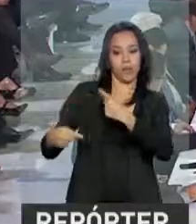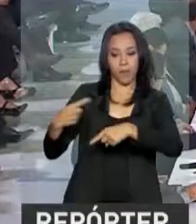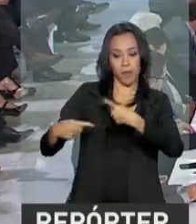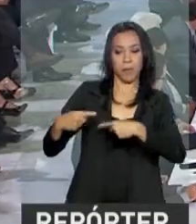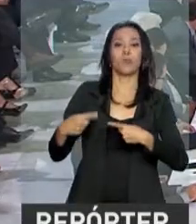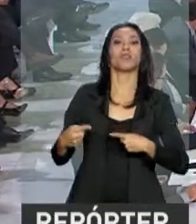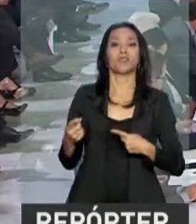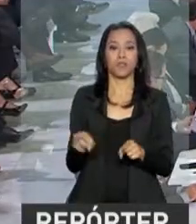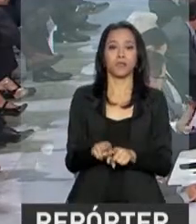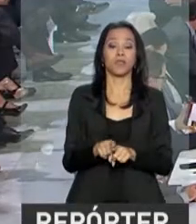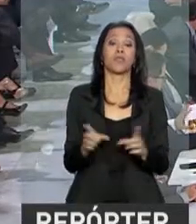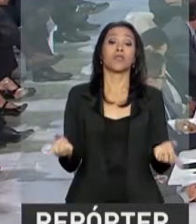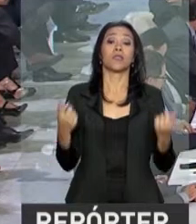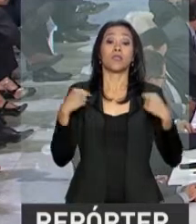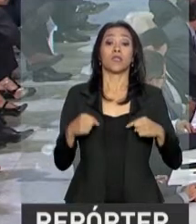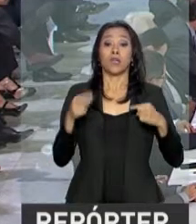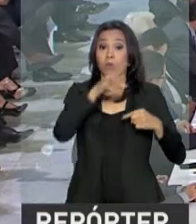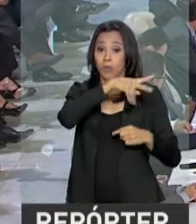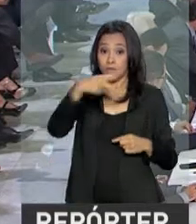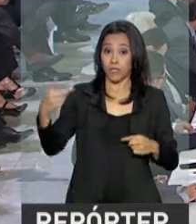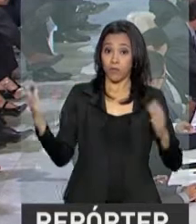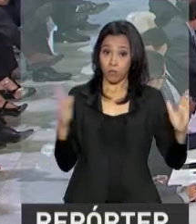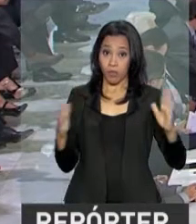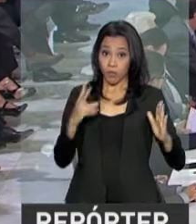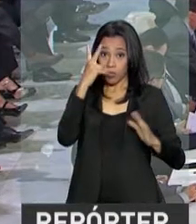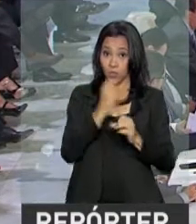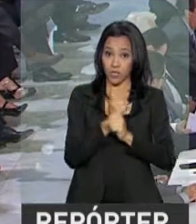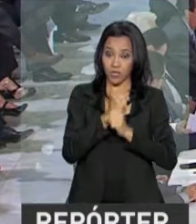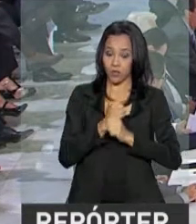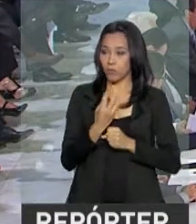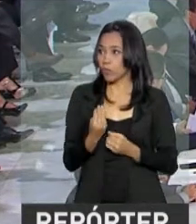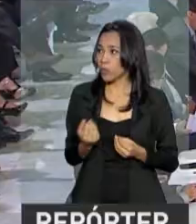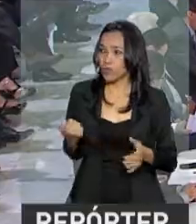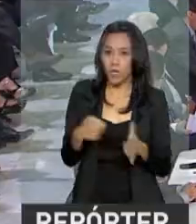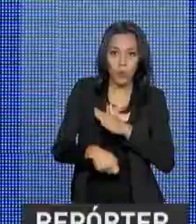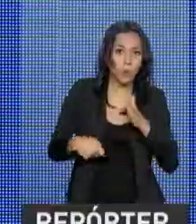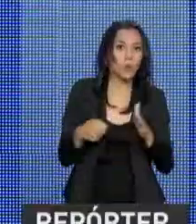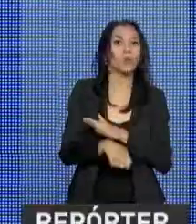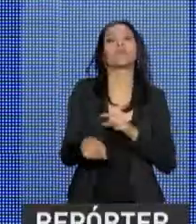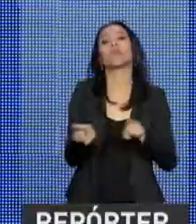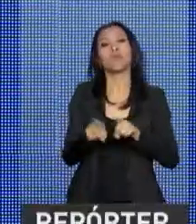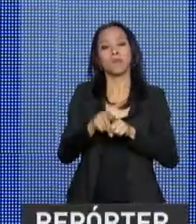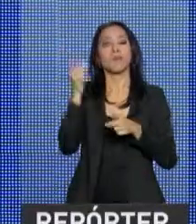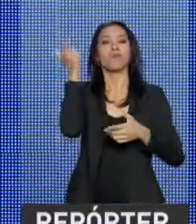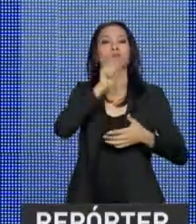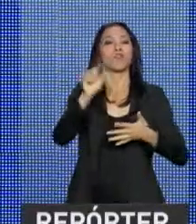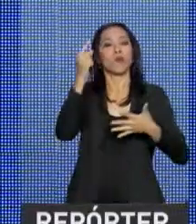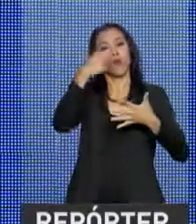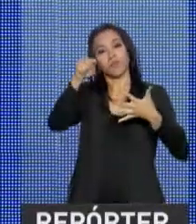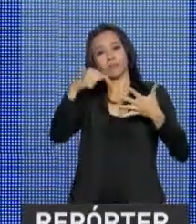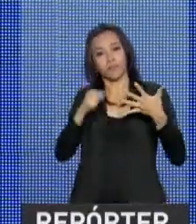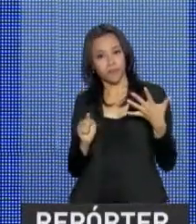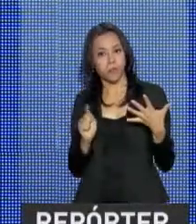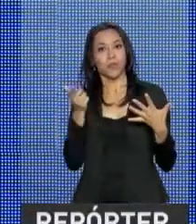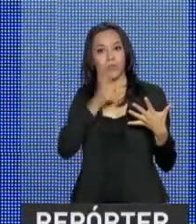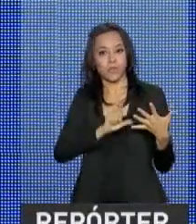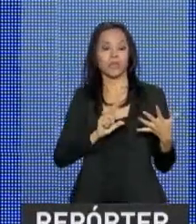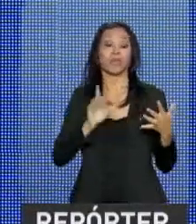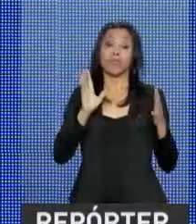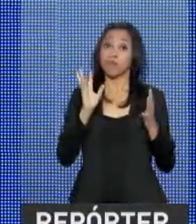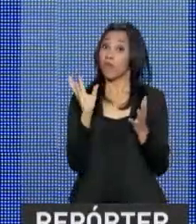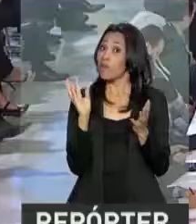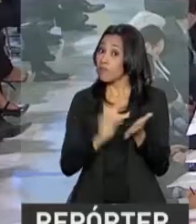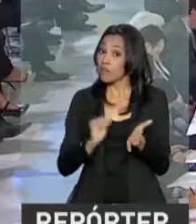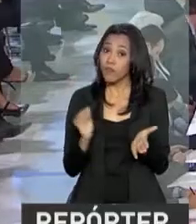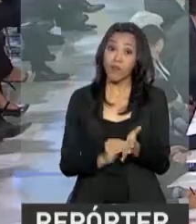para o presidente foram dois anos de muita luta mas também de muitas vitórias sem medo destacou que ainda há muito que se fazer